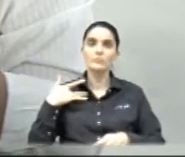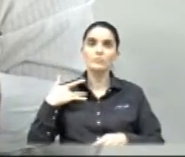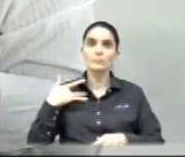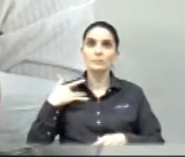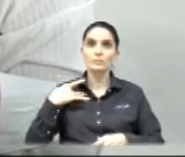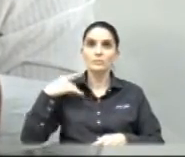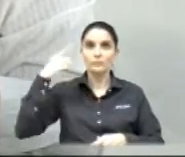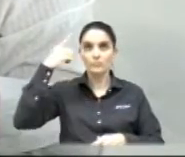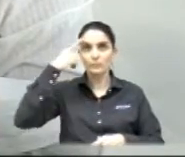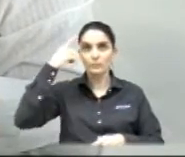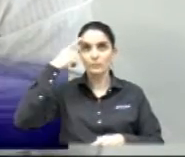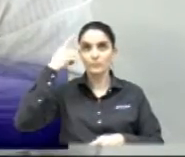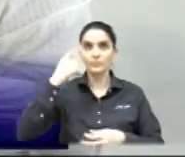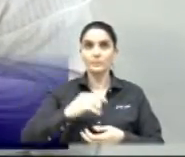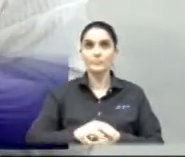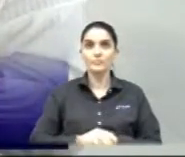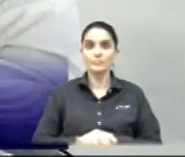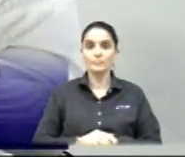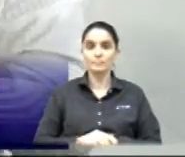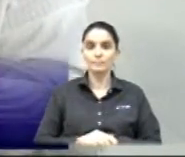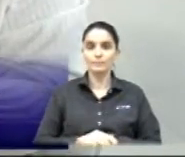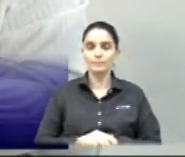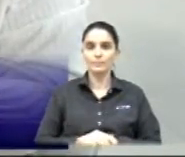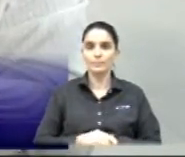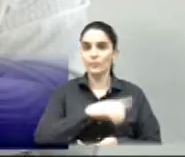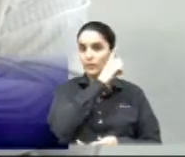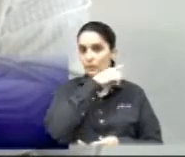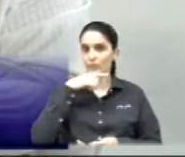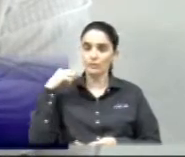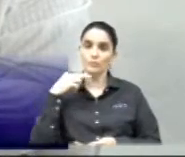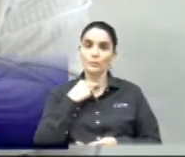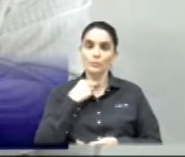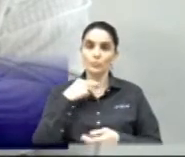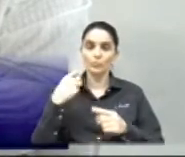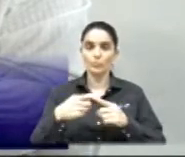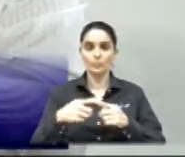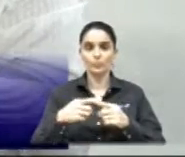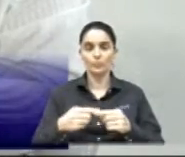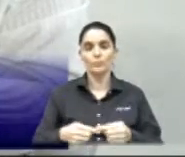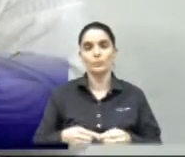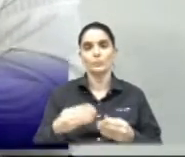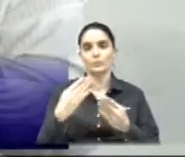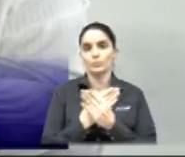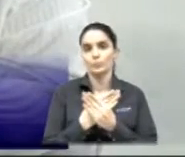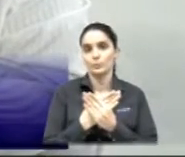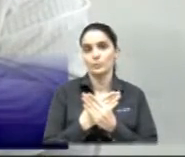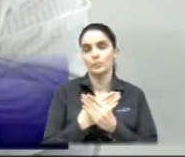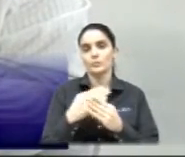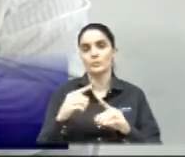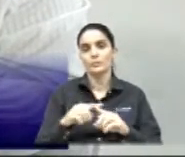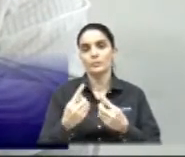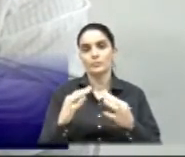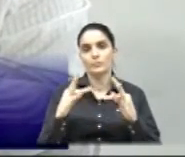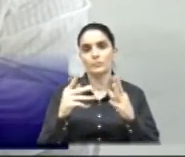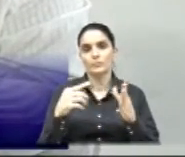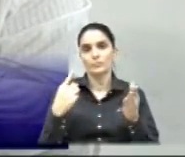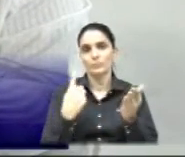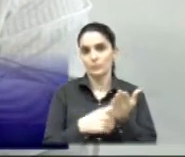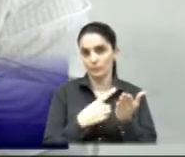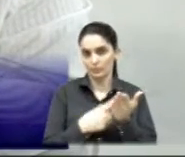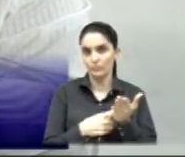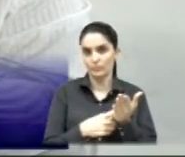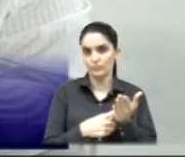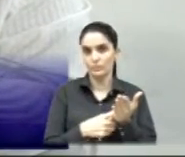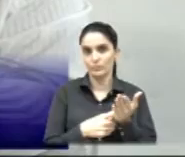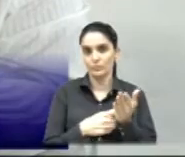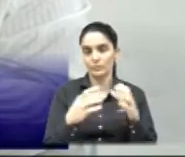mental. Eu talvez não possa estar presente por causa do processo aqui da corregedoria, mas tudo que a gente combinou na semana passada na Comissão